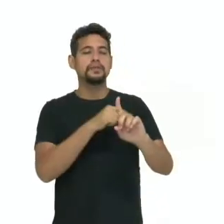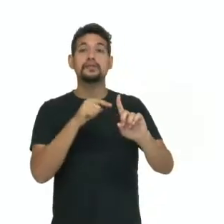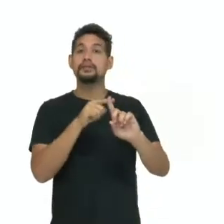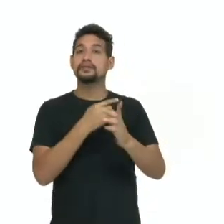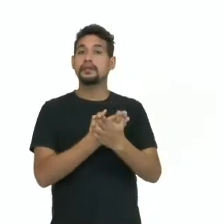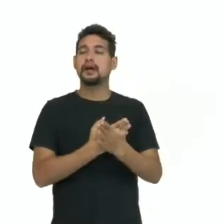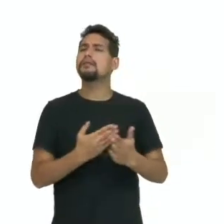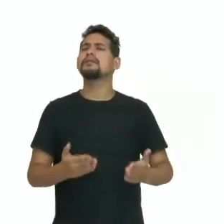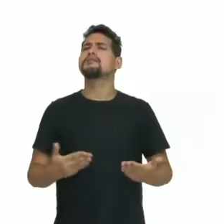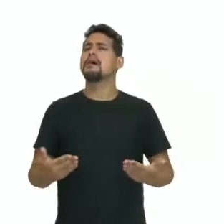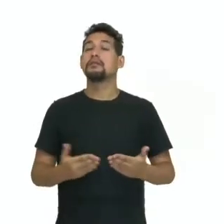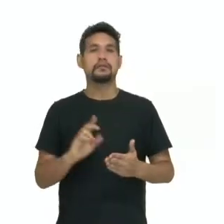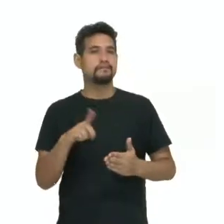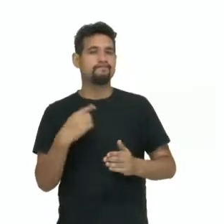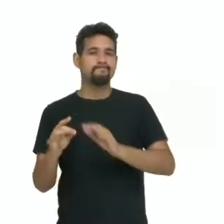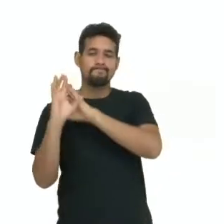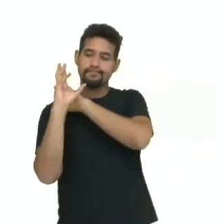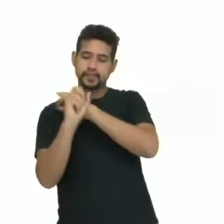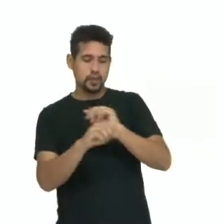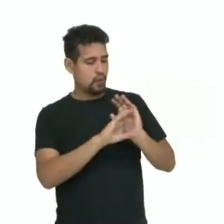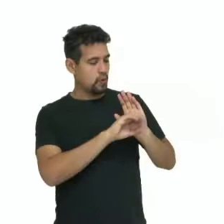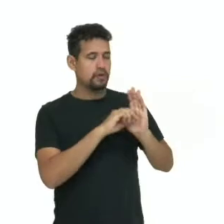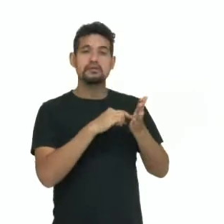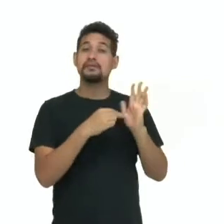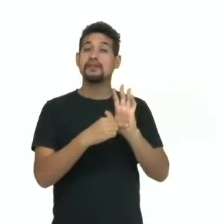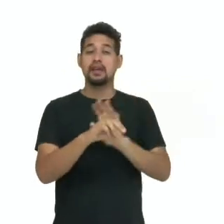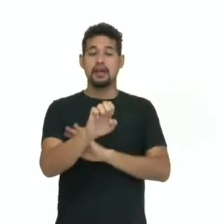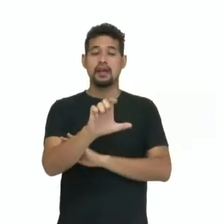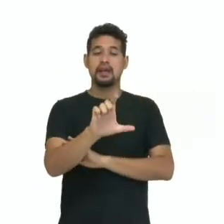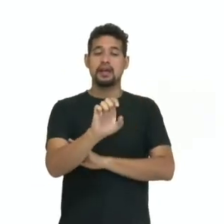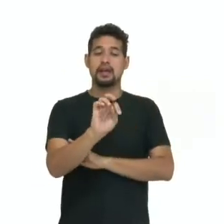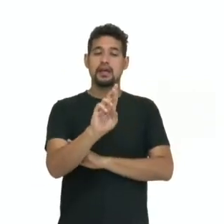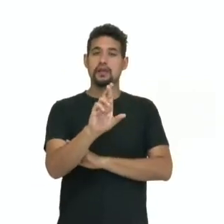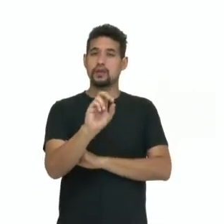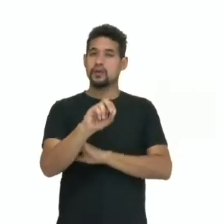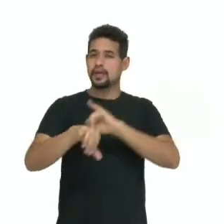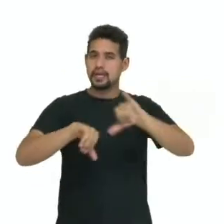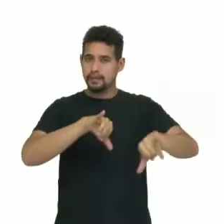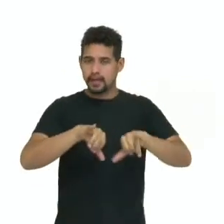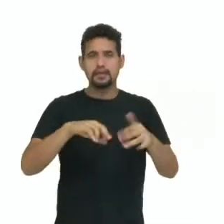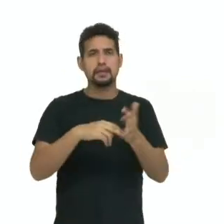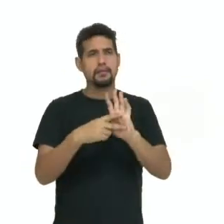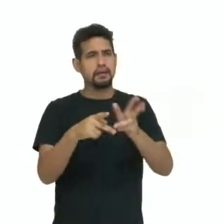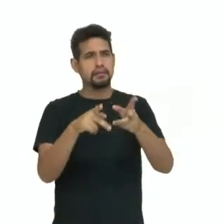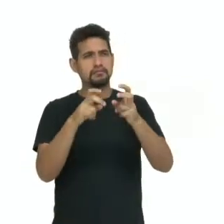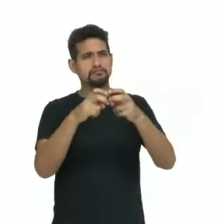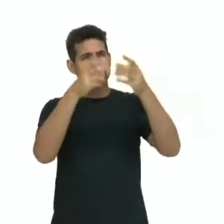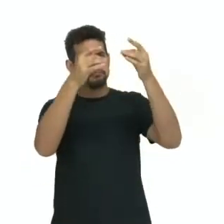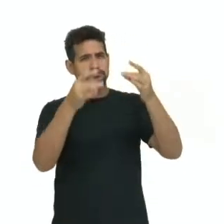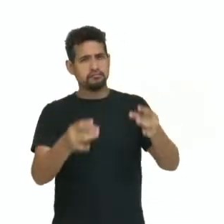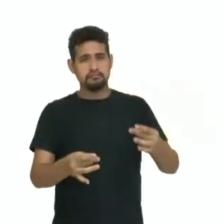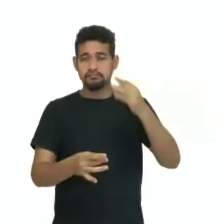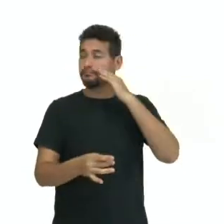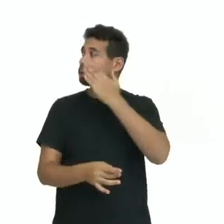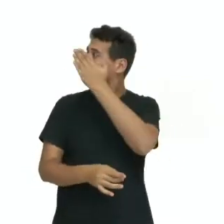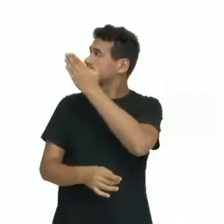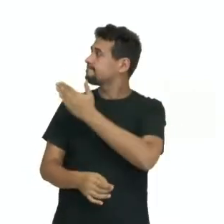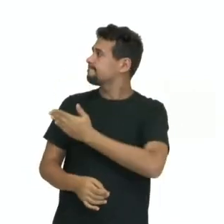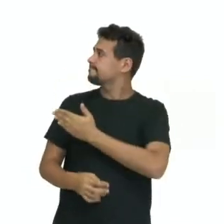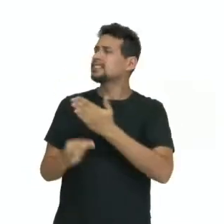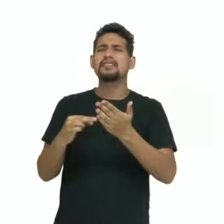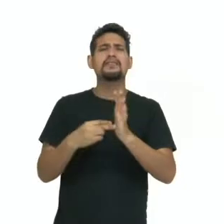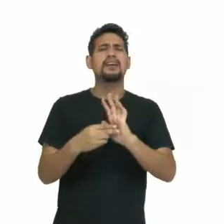dessa aula: revisar o conceito de eletroquímica, definir eletrólise, identificar os tipos de